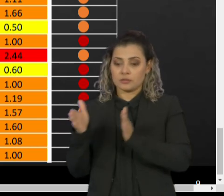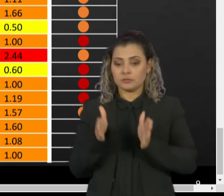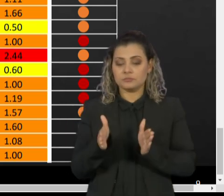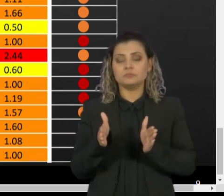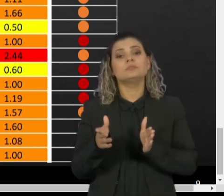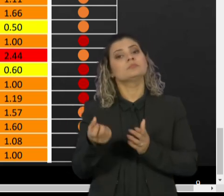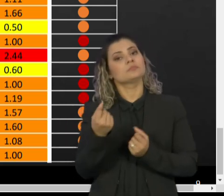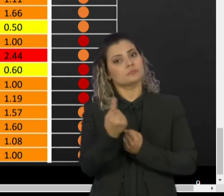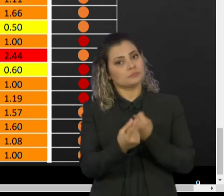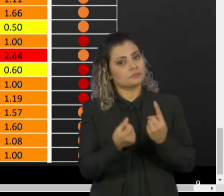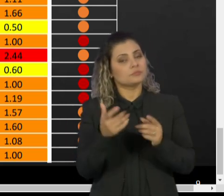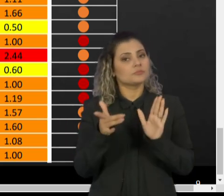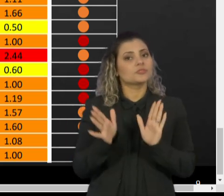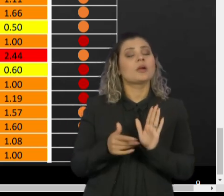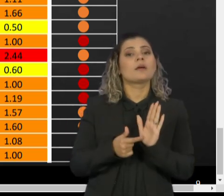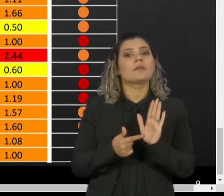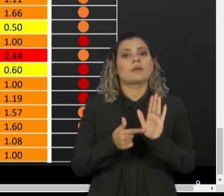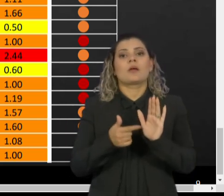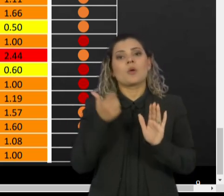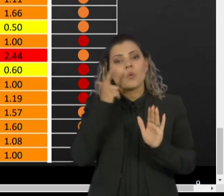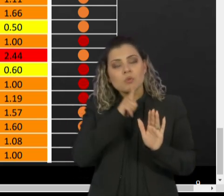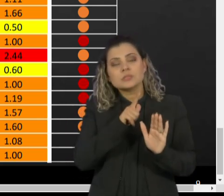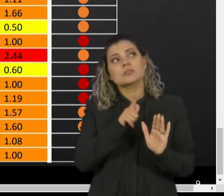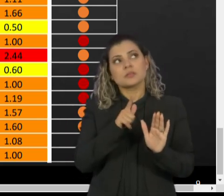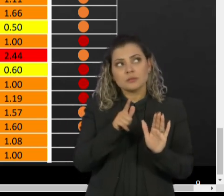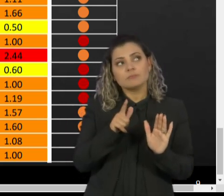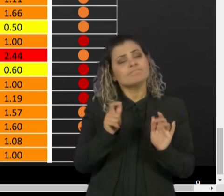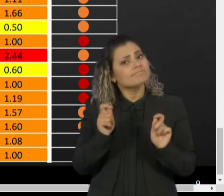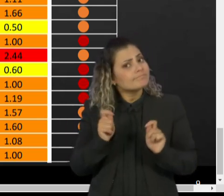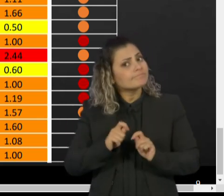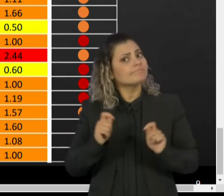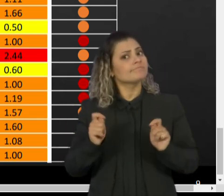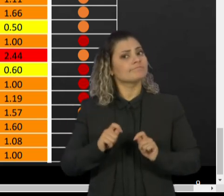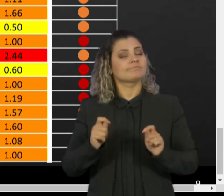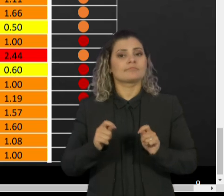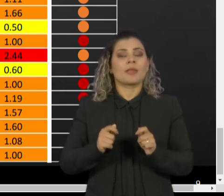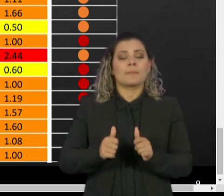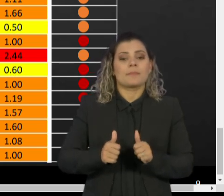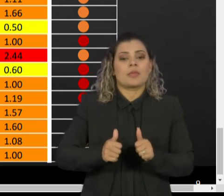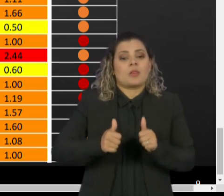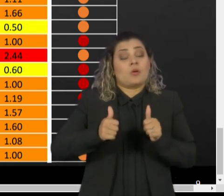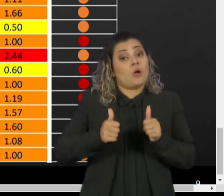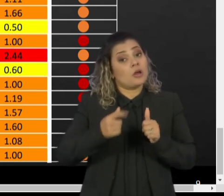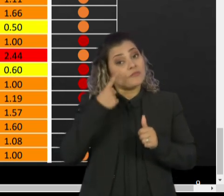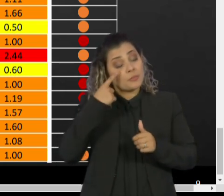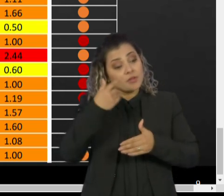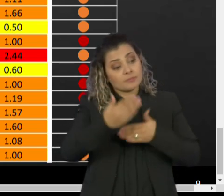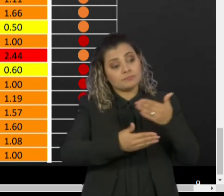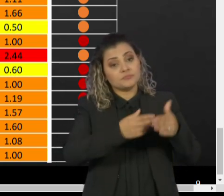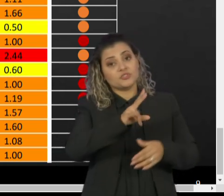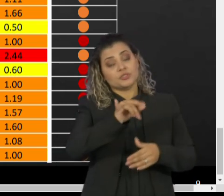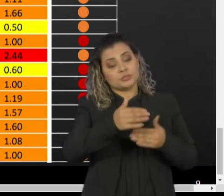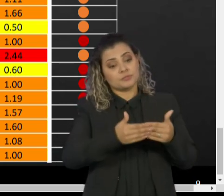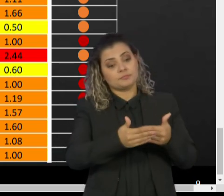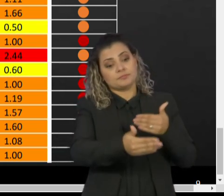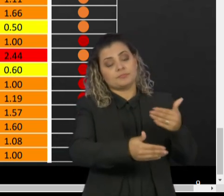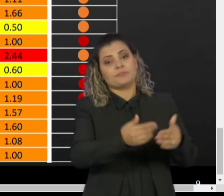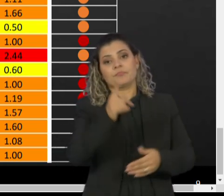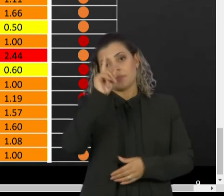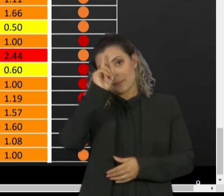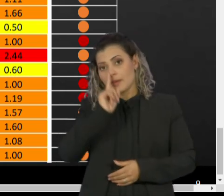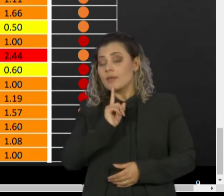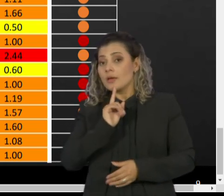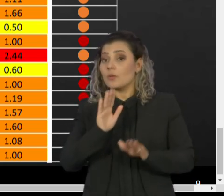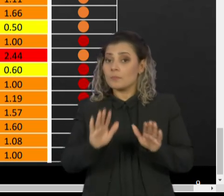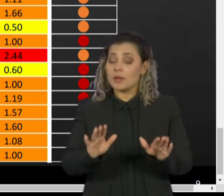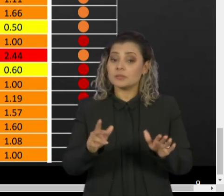já mostrando uma possibilidade, né? Vamos ver como vamos evoluir nos próximos dias, para o amarelo.